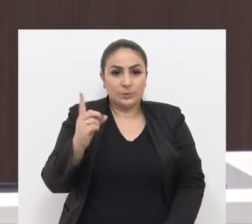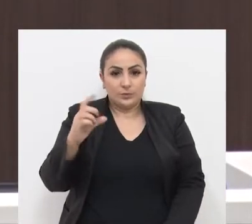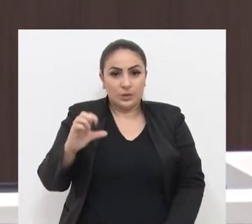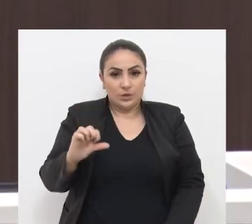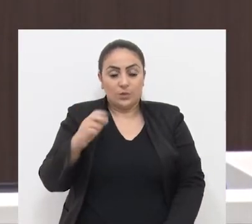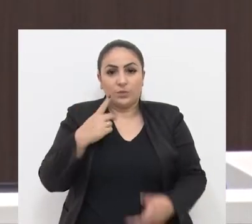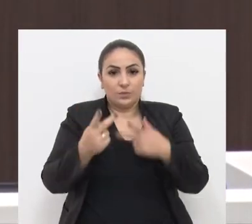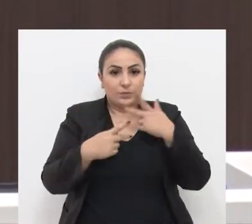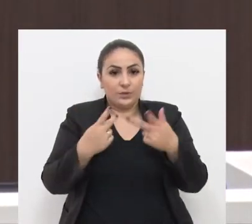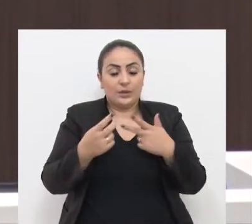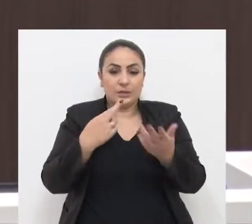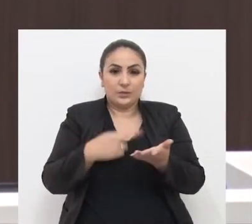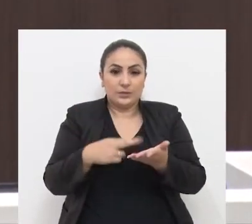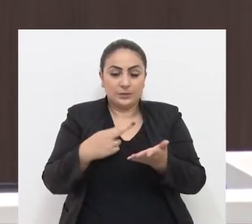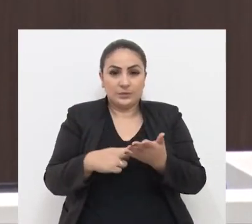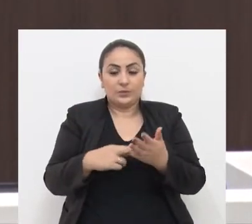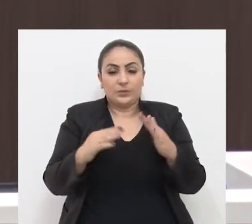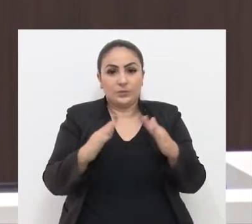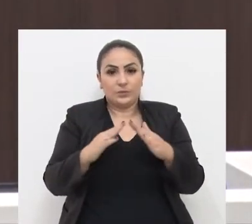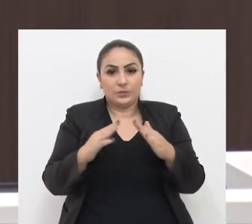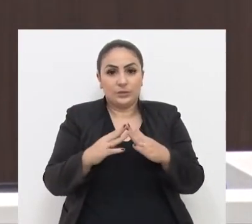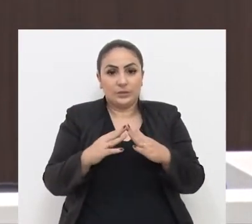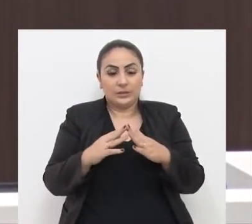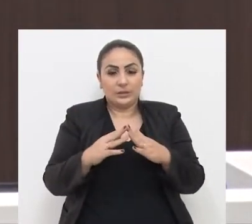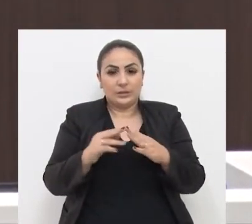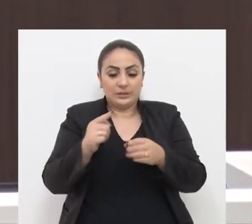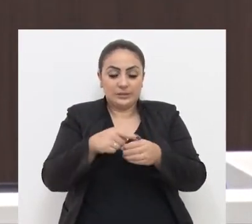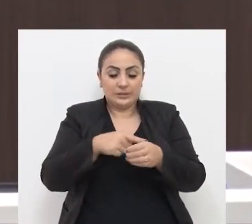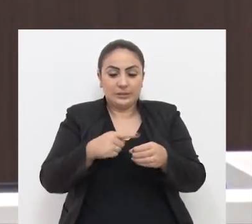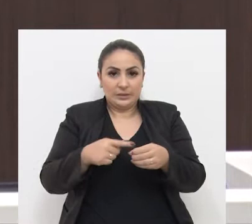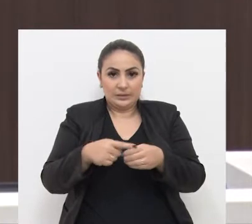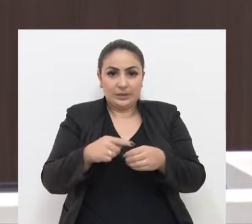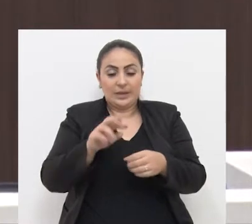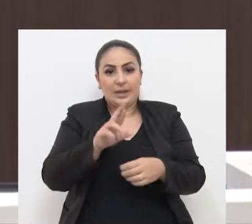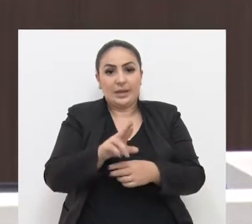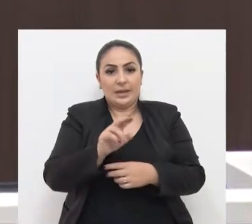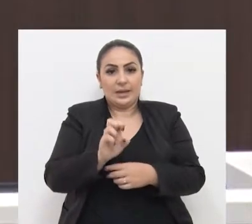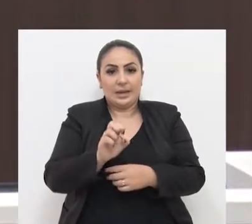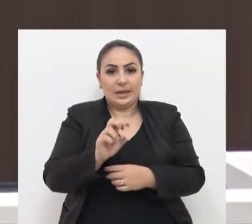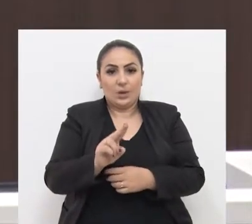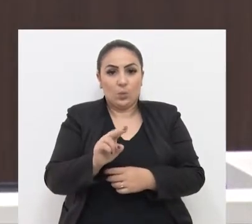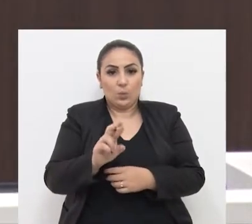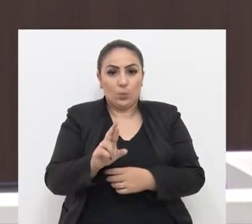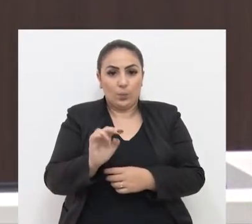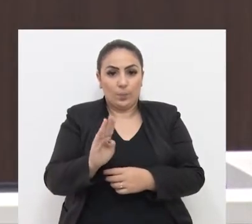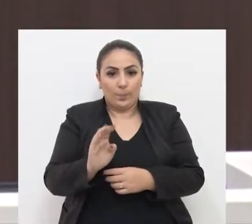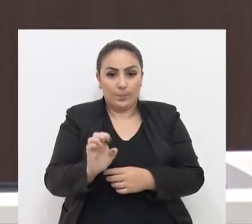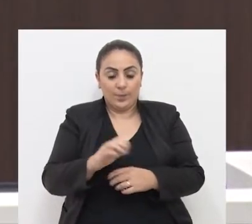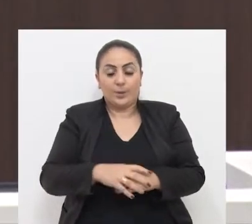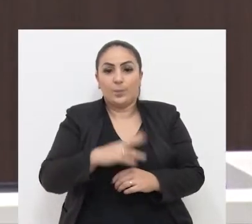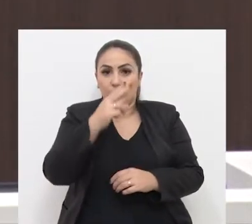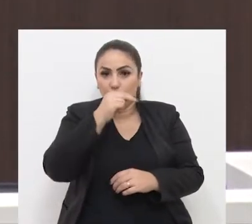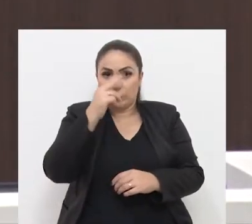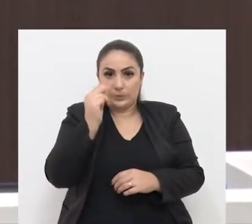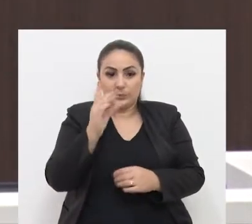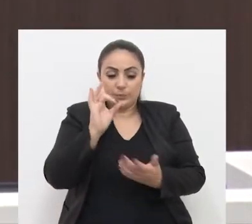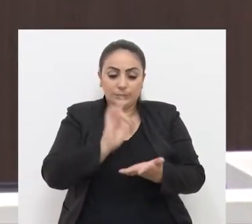45/2019, que trata da regularização fundiária urbana, o REURB. Já o referenciamento no